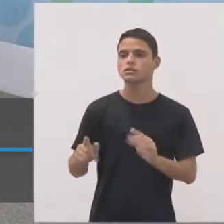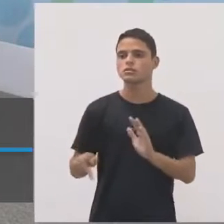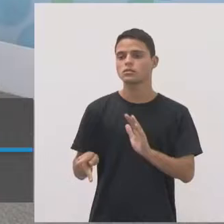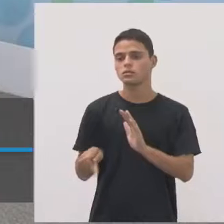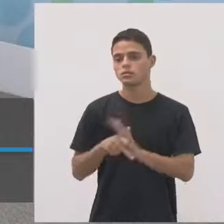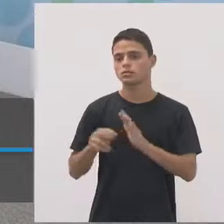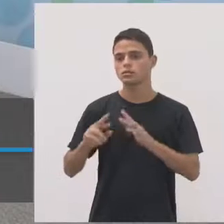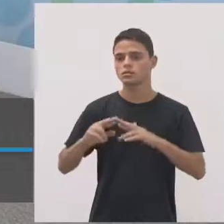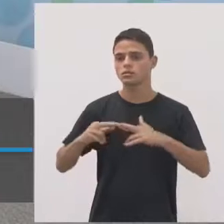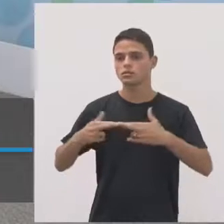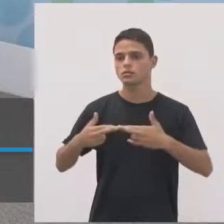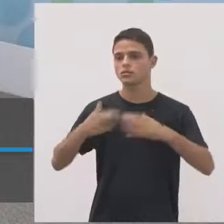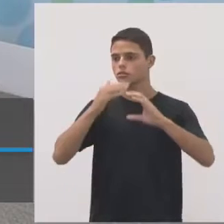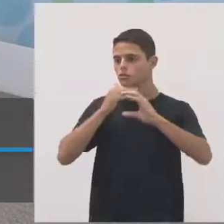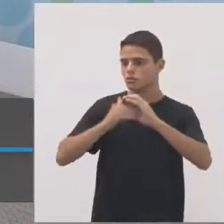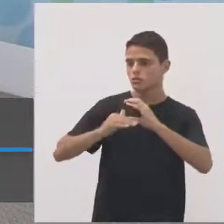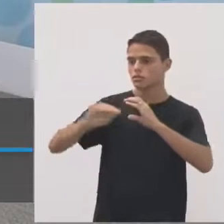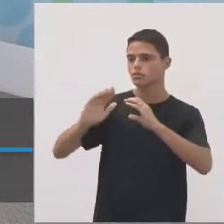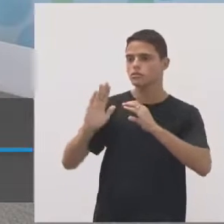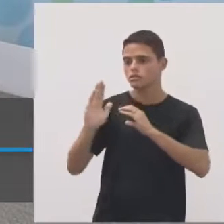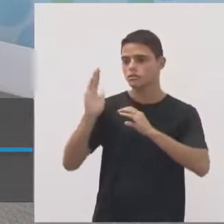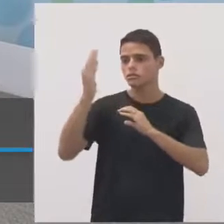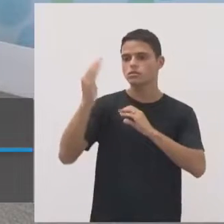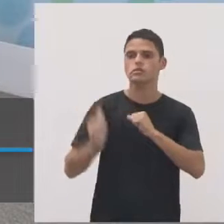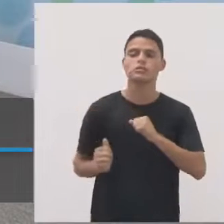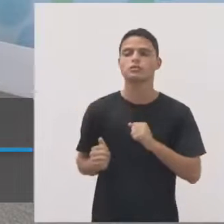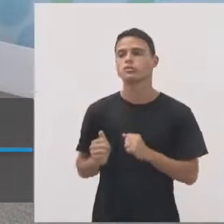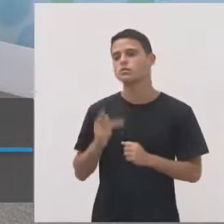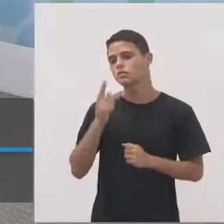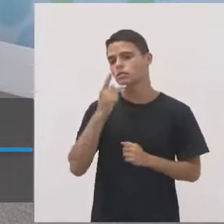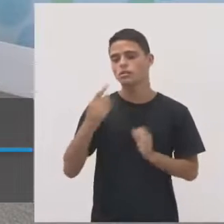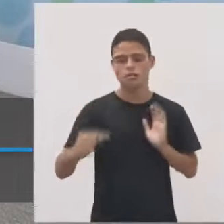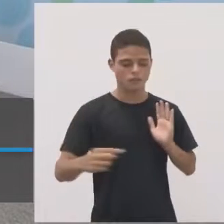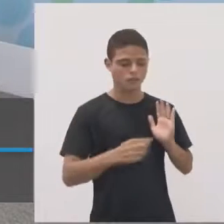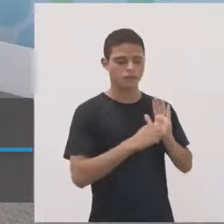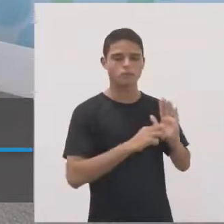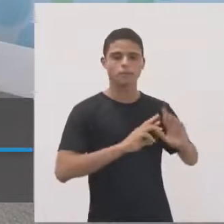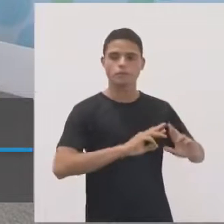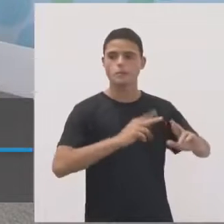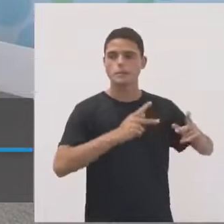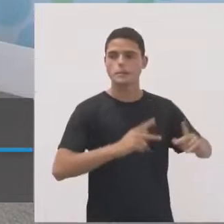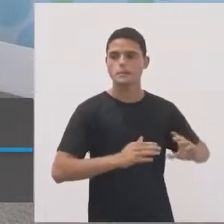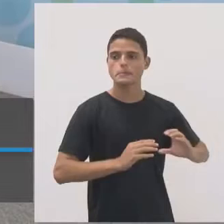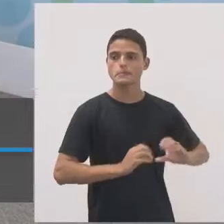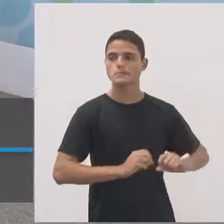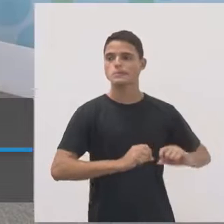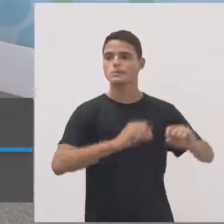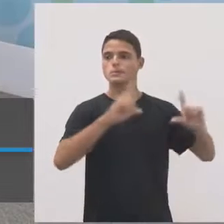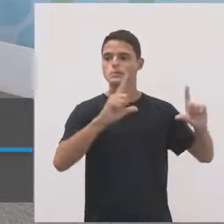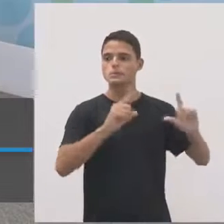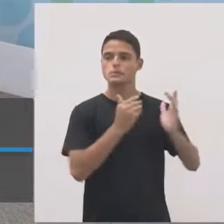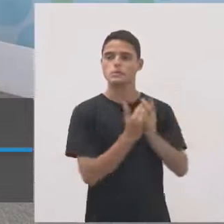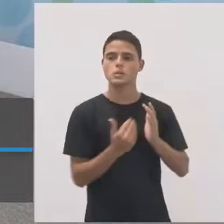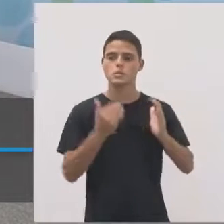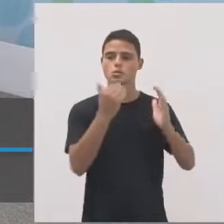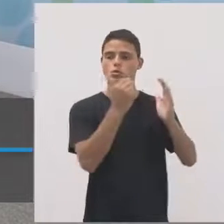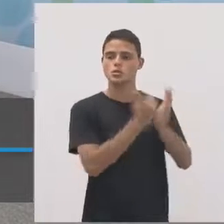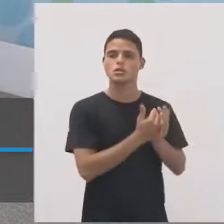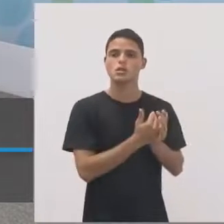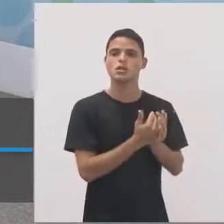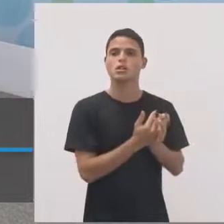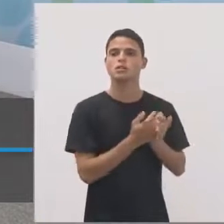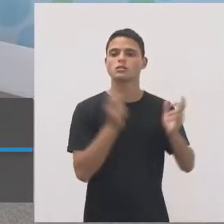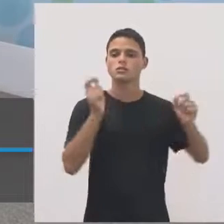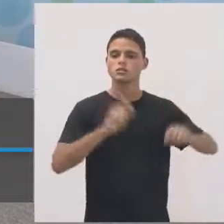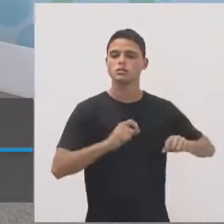própria rede que está mandando um e-mail falando para vocês clicarem no link que vai liberar mais espaço de armazenamento e etc